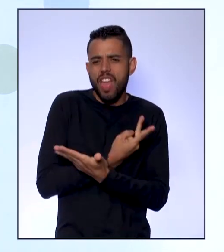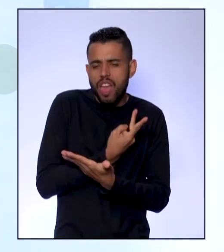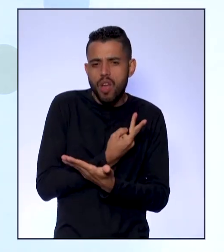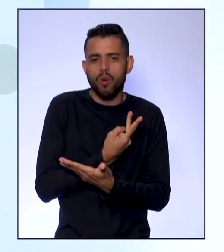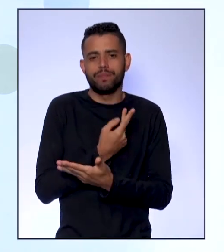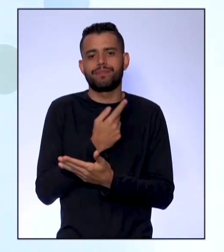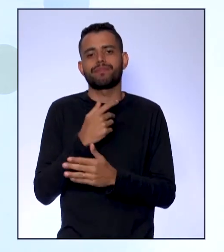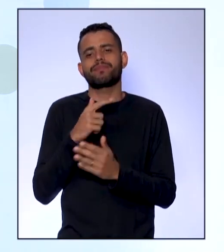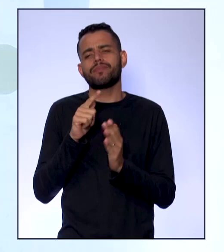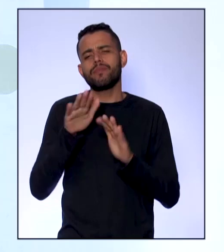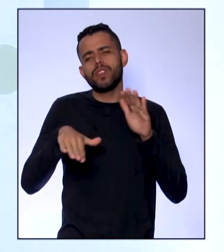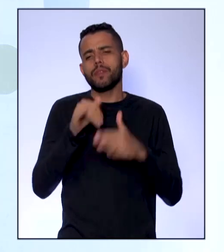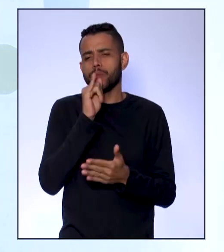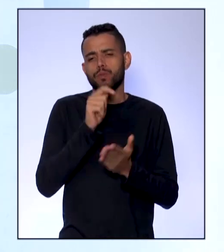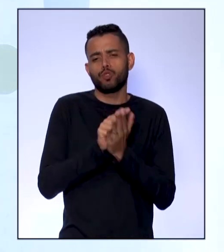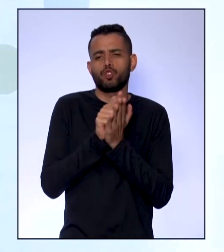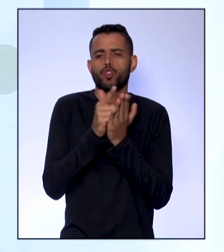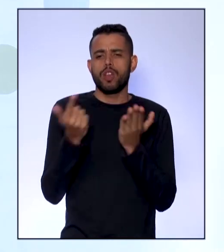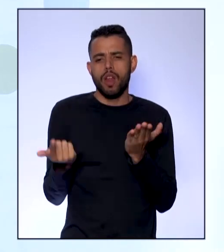que jornais acabam